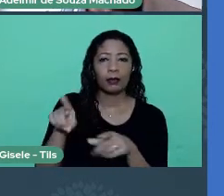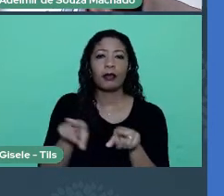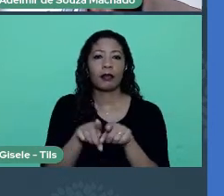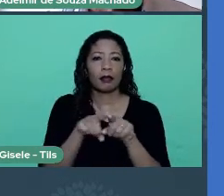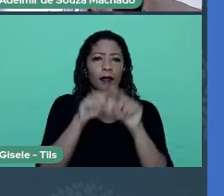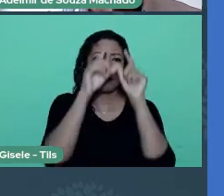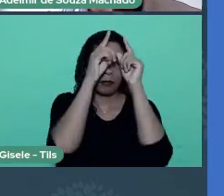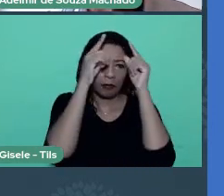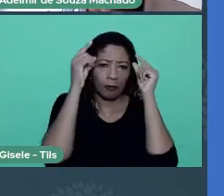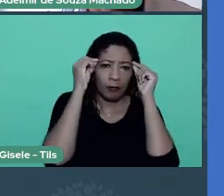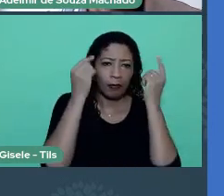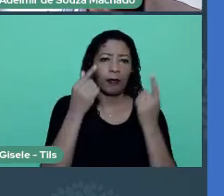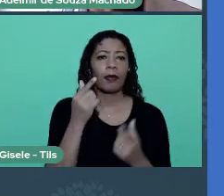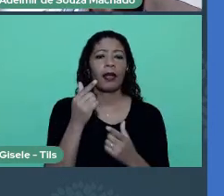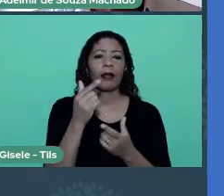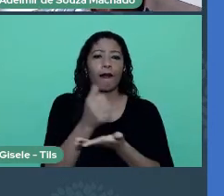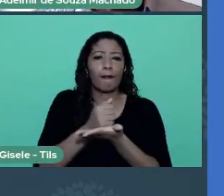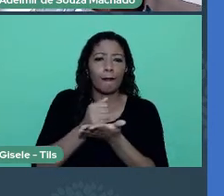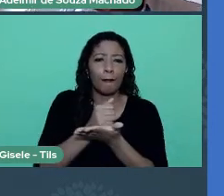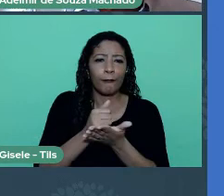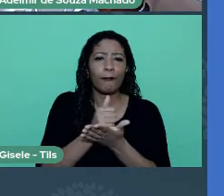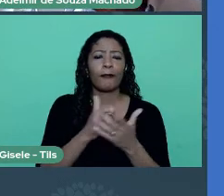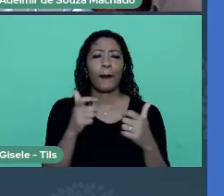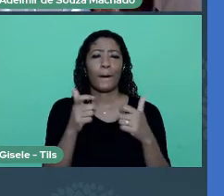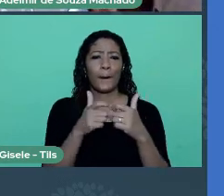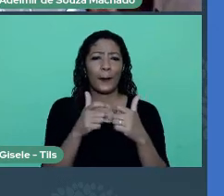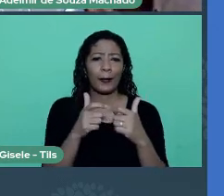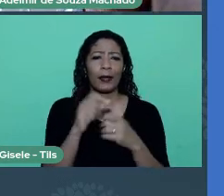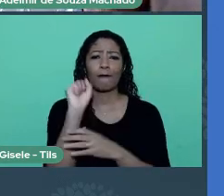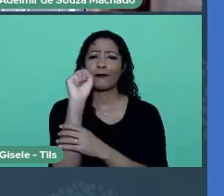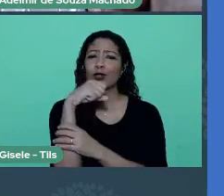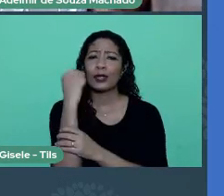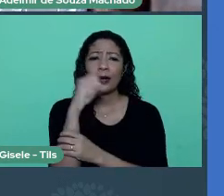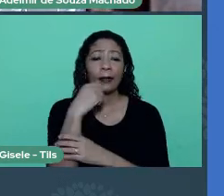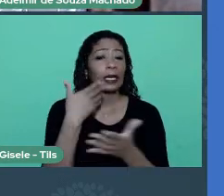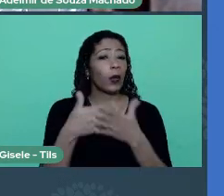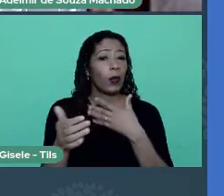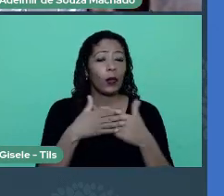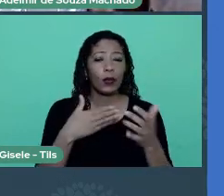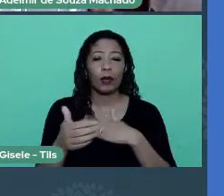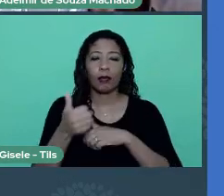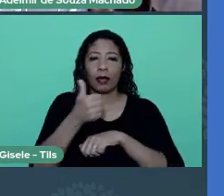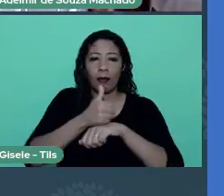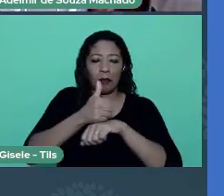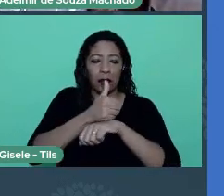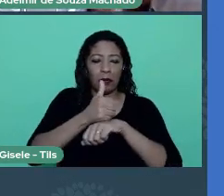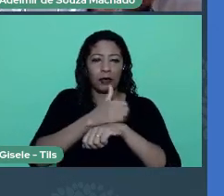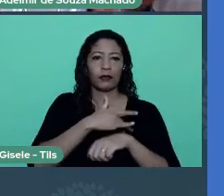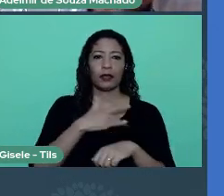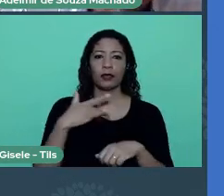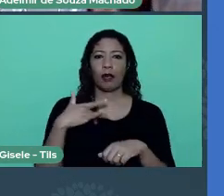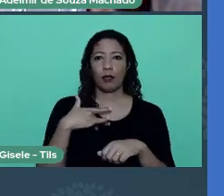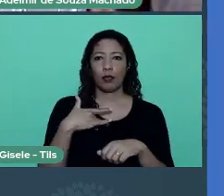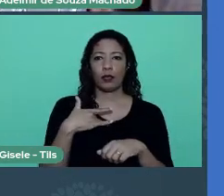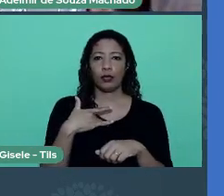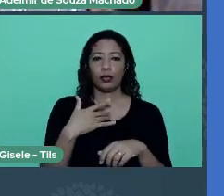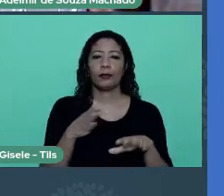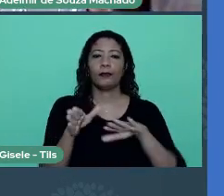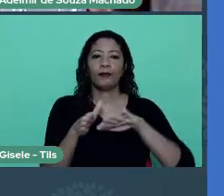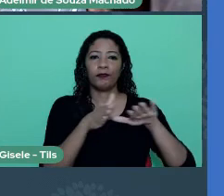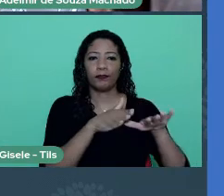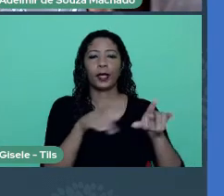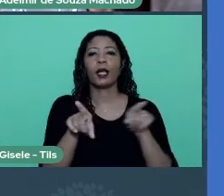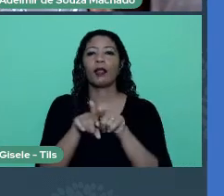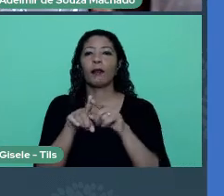do farmacêutico, do fisioterapeuta, de qualquer profissional de saúde. O controle ambiental, já que nós vimos